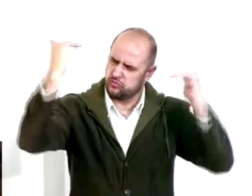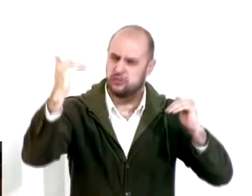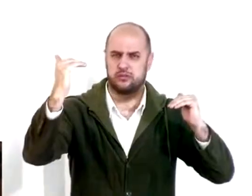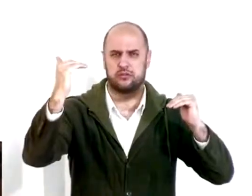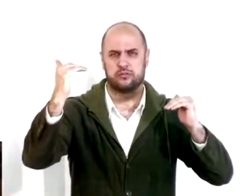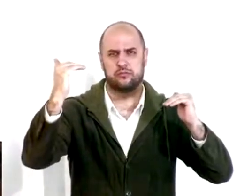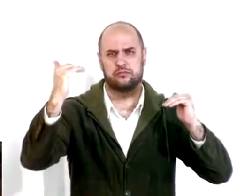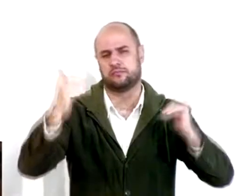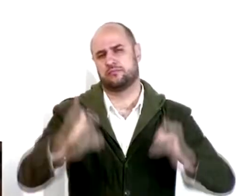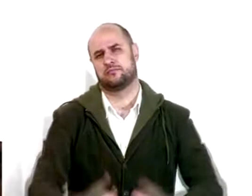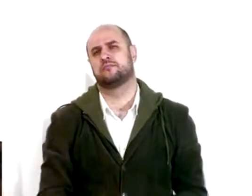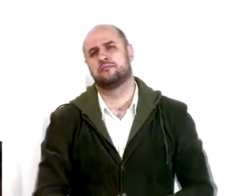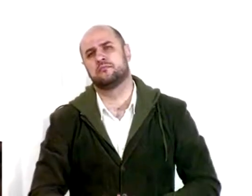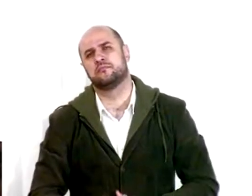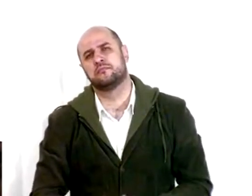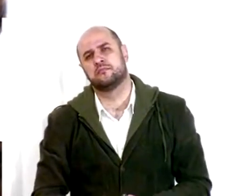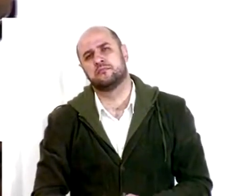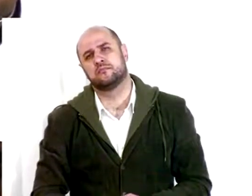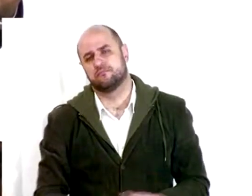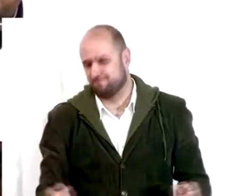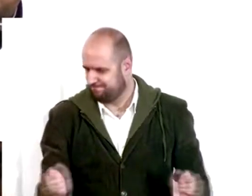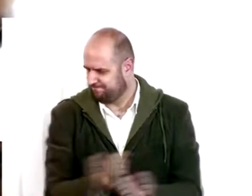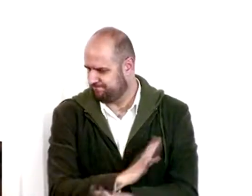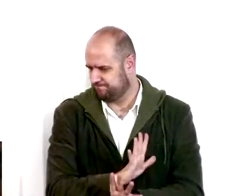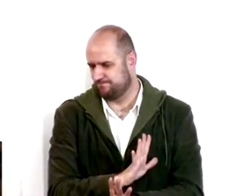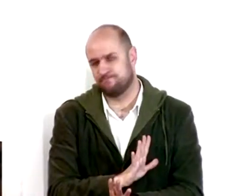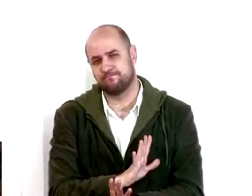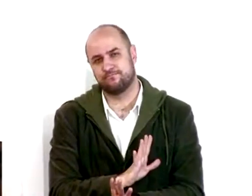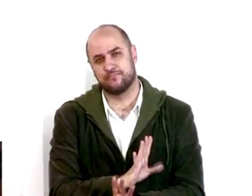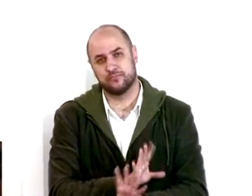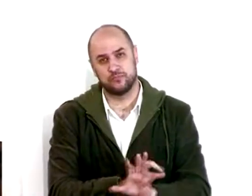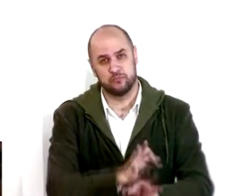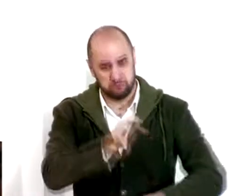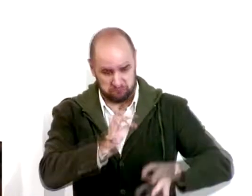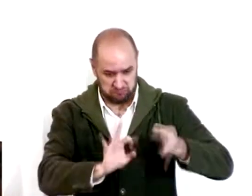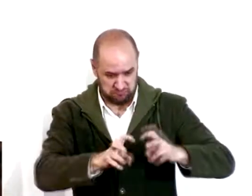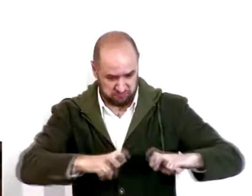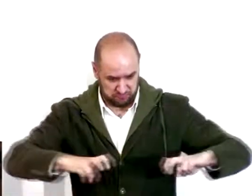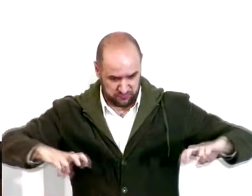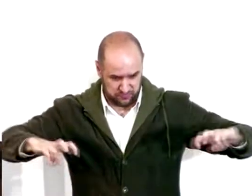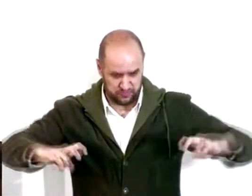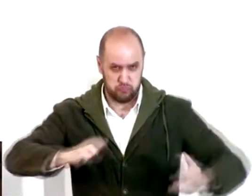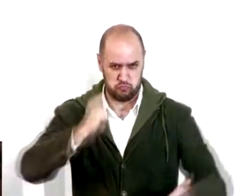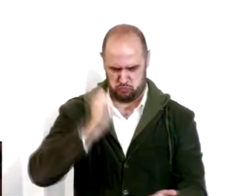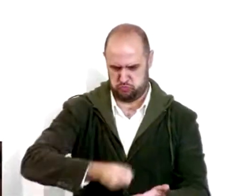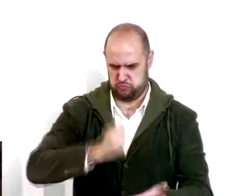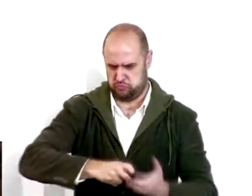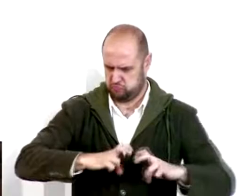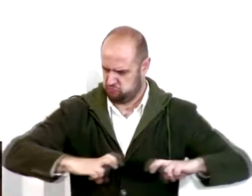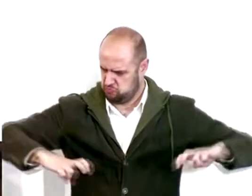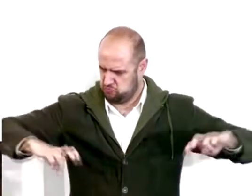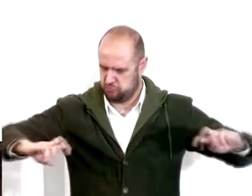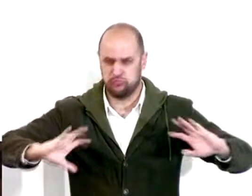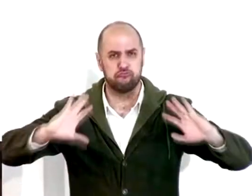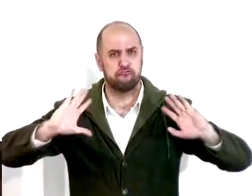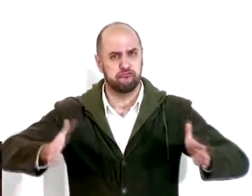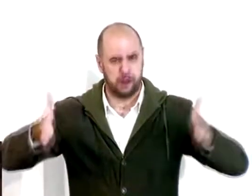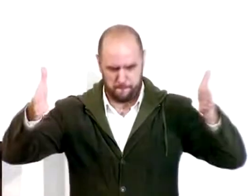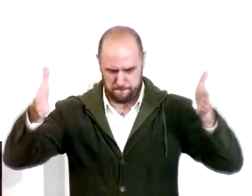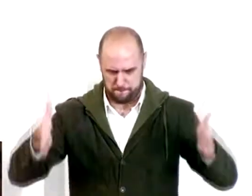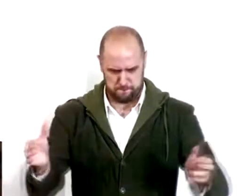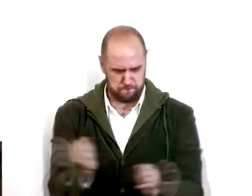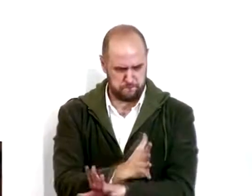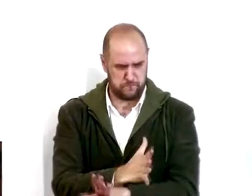sobre todos. Pronto. O tribunal foi estabelecido, o Tribunal Supremo de Deus, onde Ele